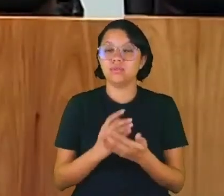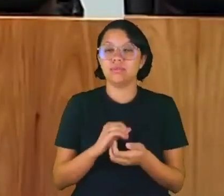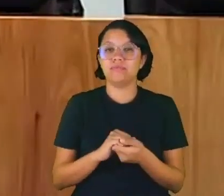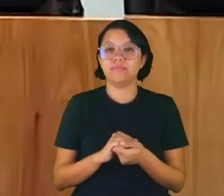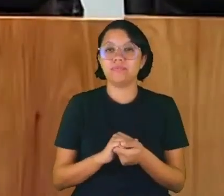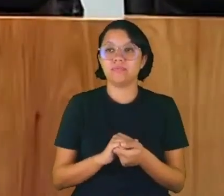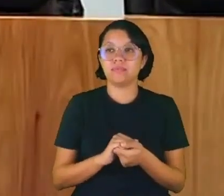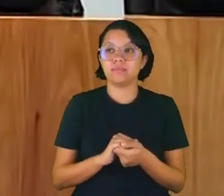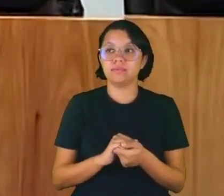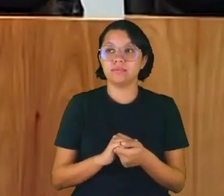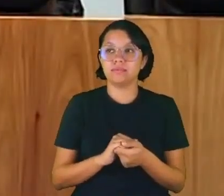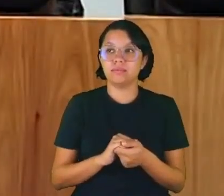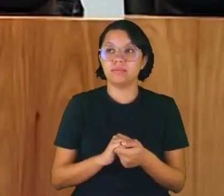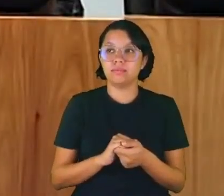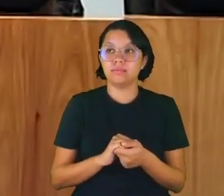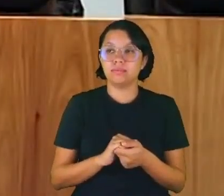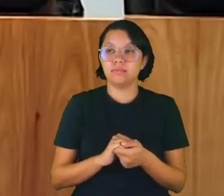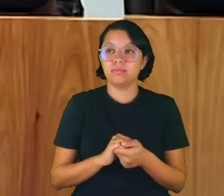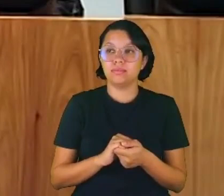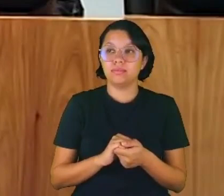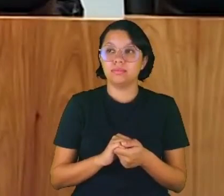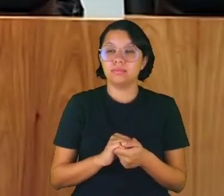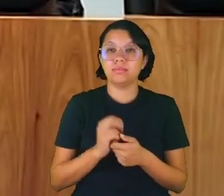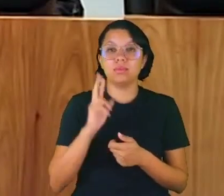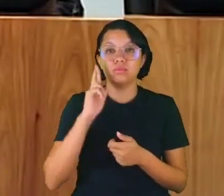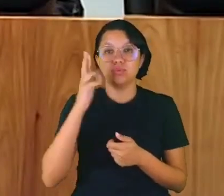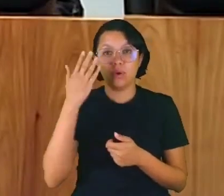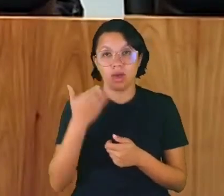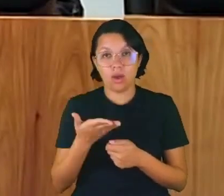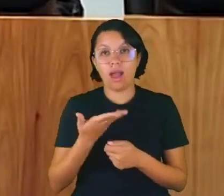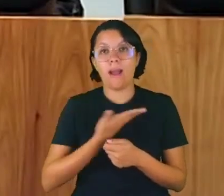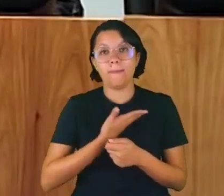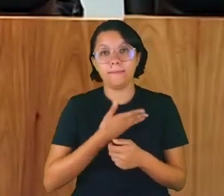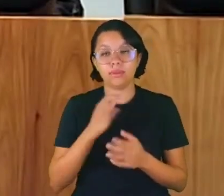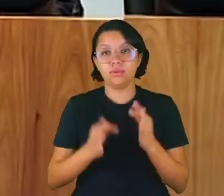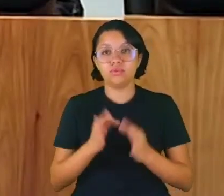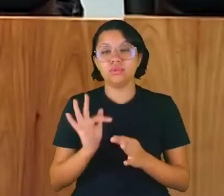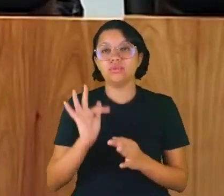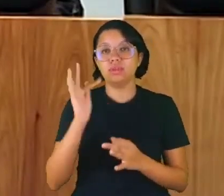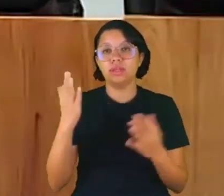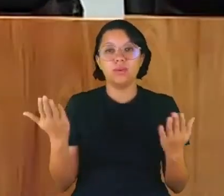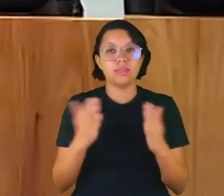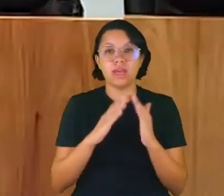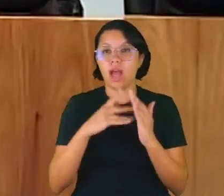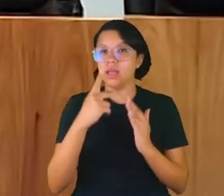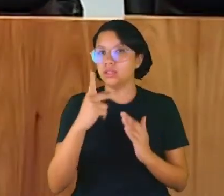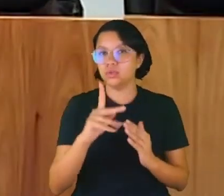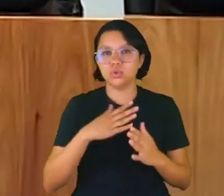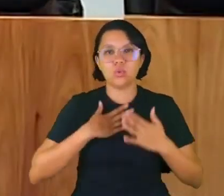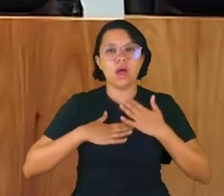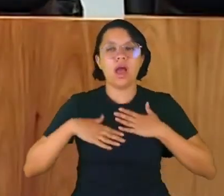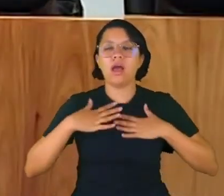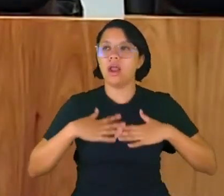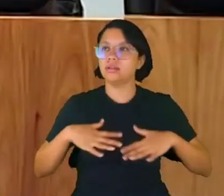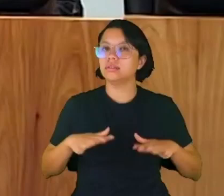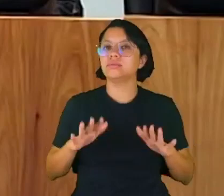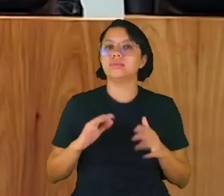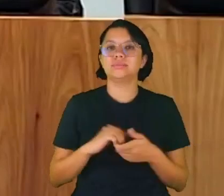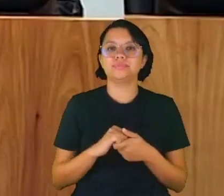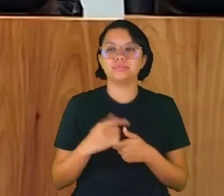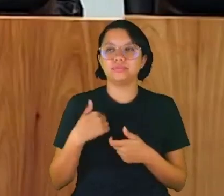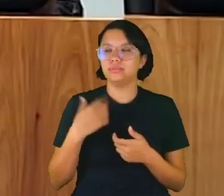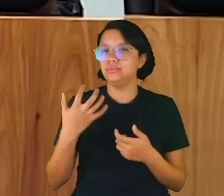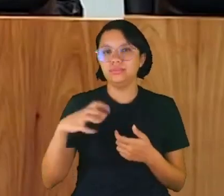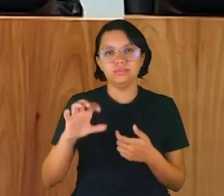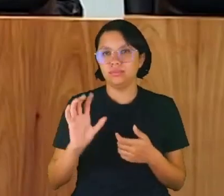escola, e o senhor sendo um amigo da Justiça Federal, essa é a sua casa, sinta-se à vontade. Eu